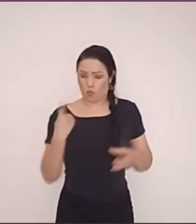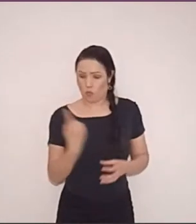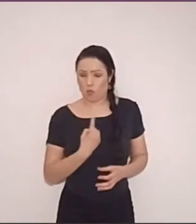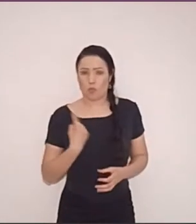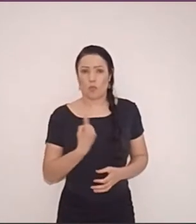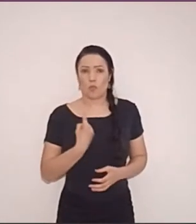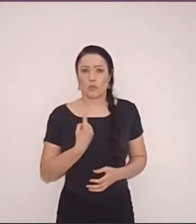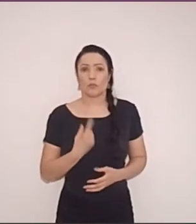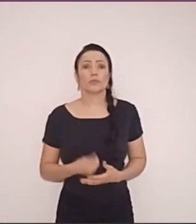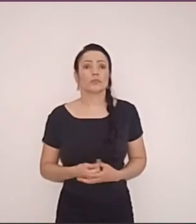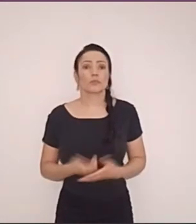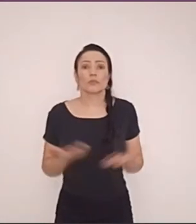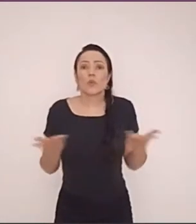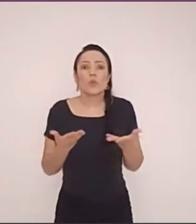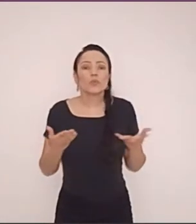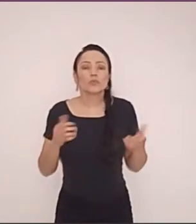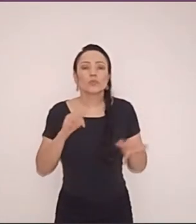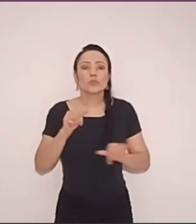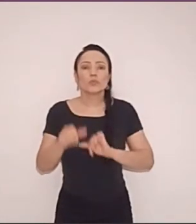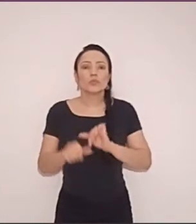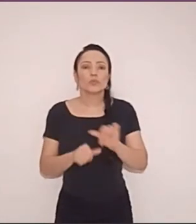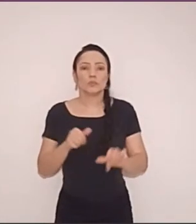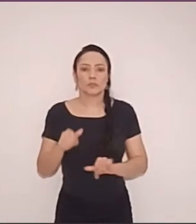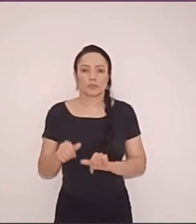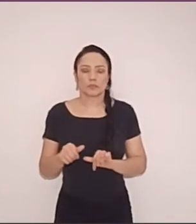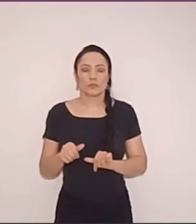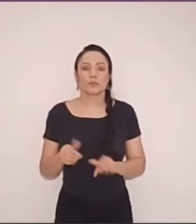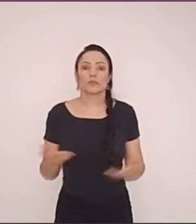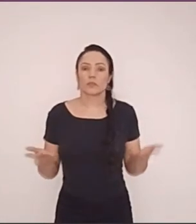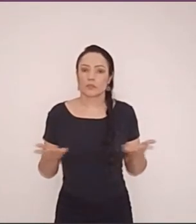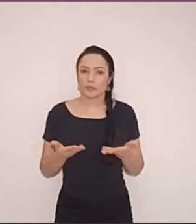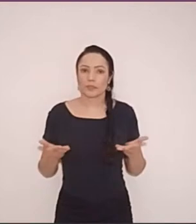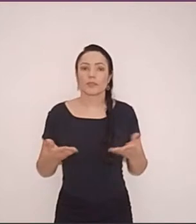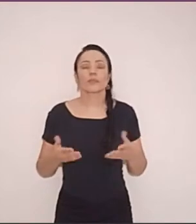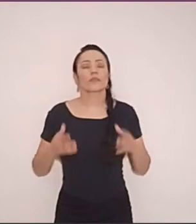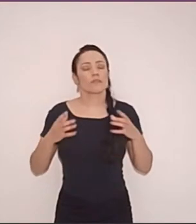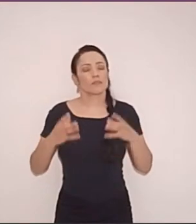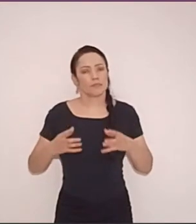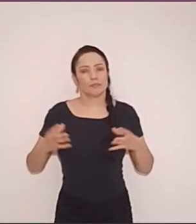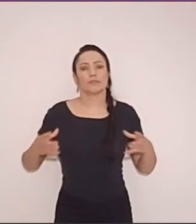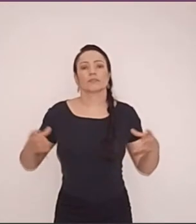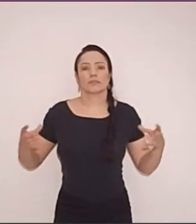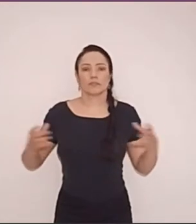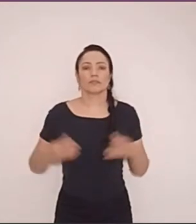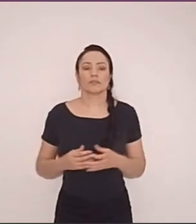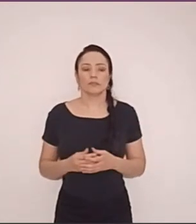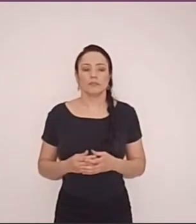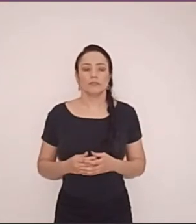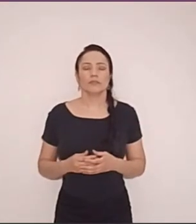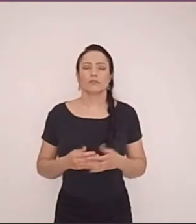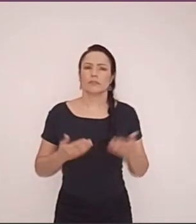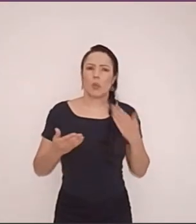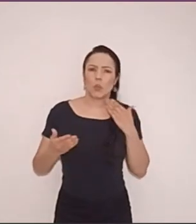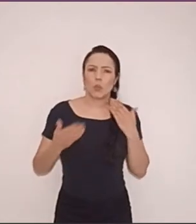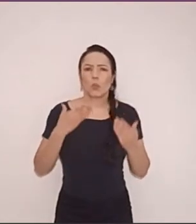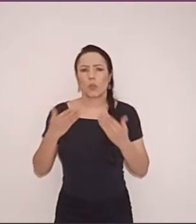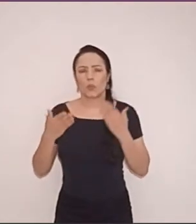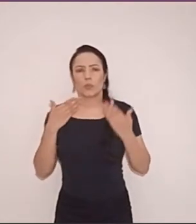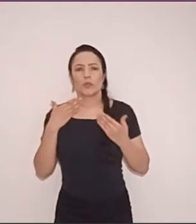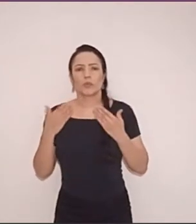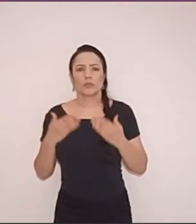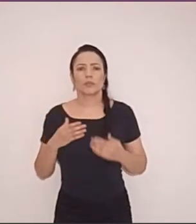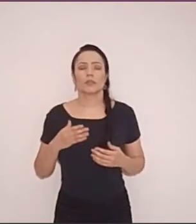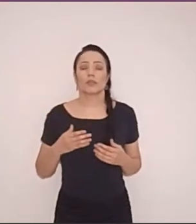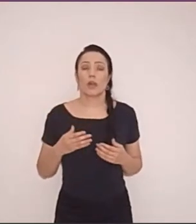velho banho sozinho hoje mudou hoje nós temos um grande até bate